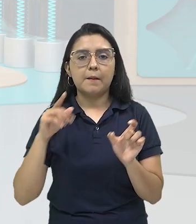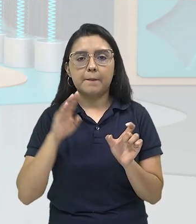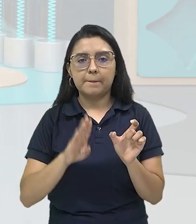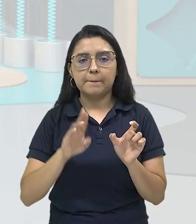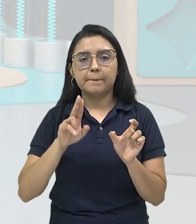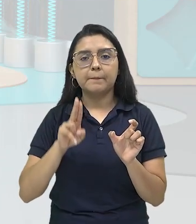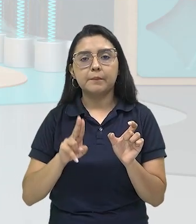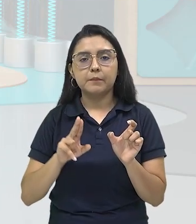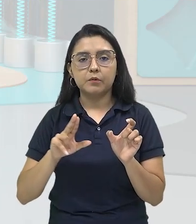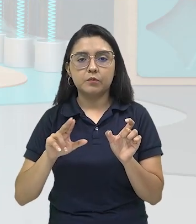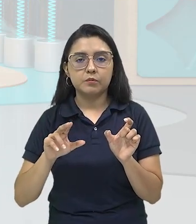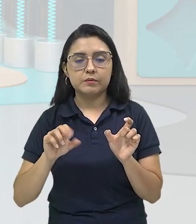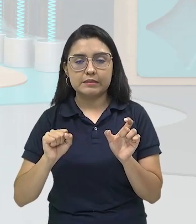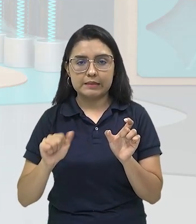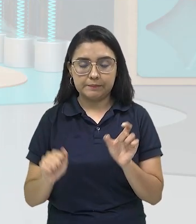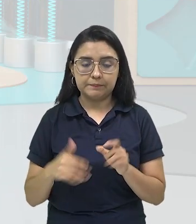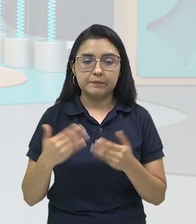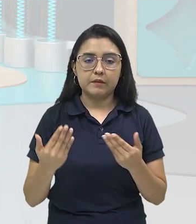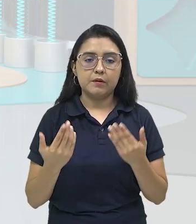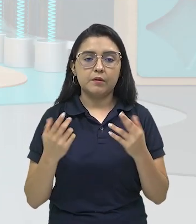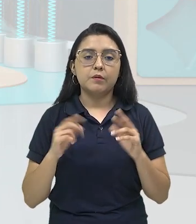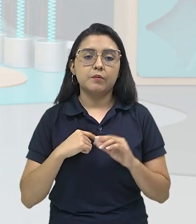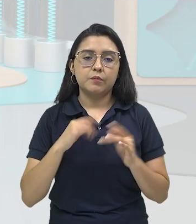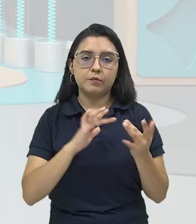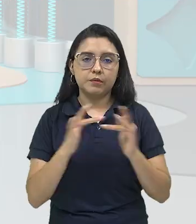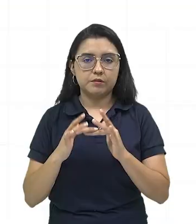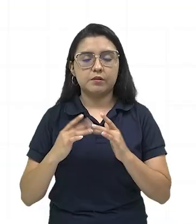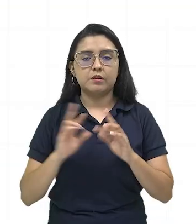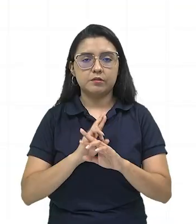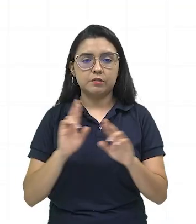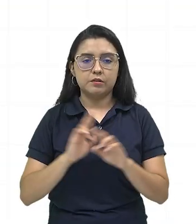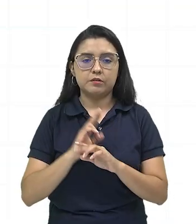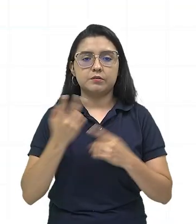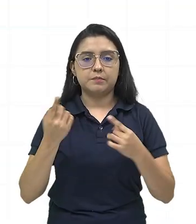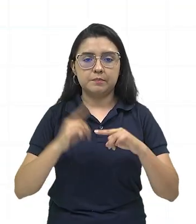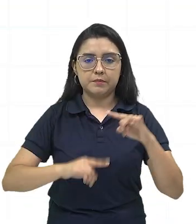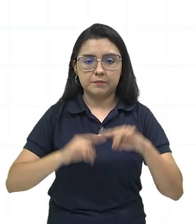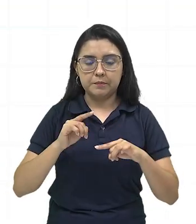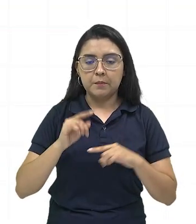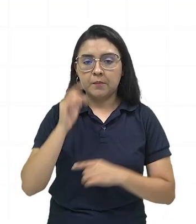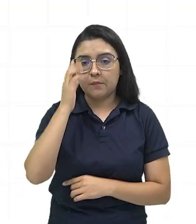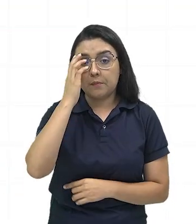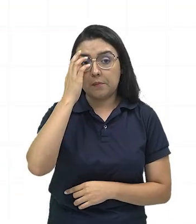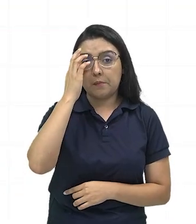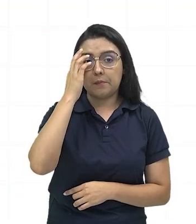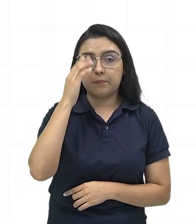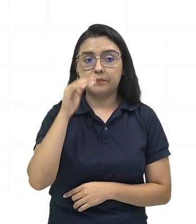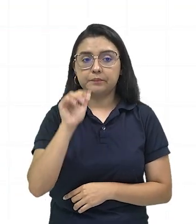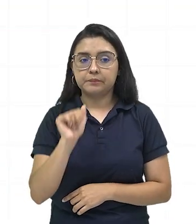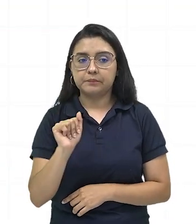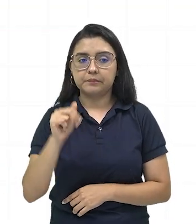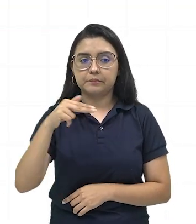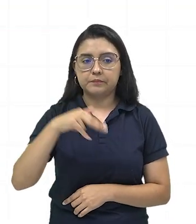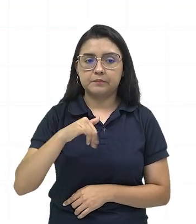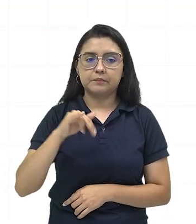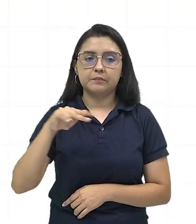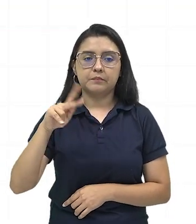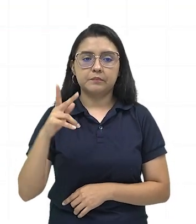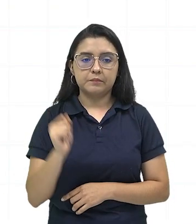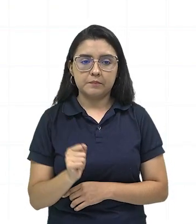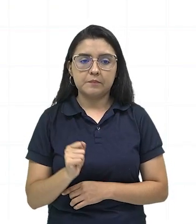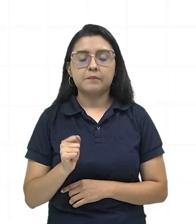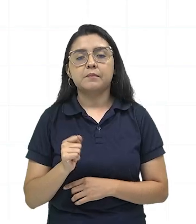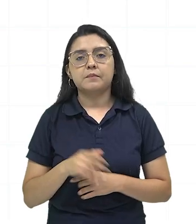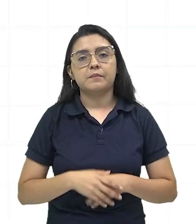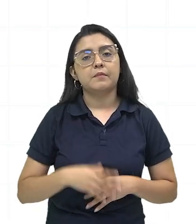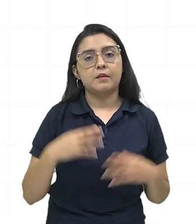contexto está se relacionando a esse objeto, tá bom? Então vamos verificar aqui essa fala. Aninha, pegue a blusa que